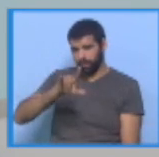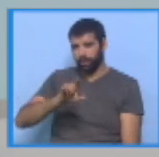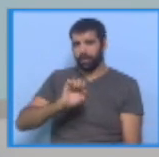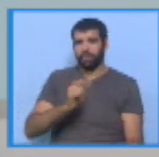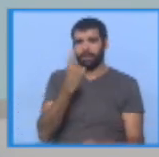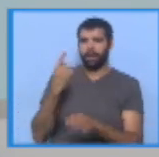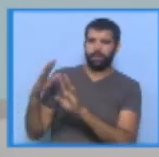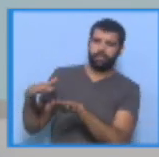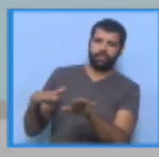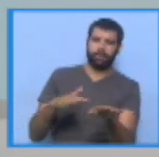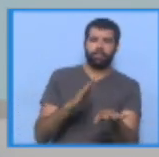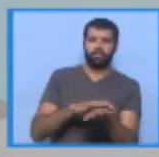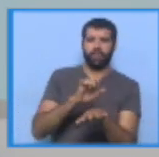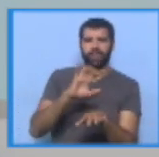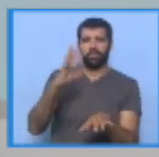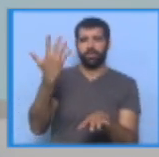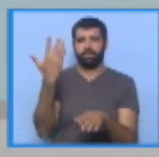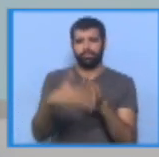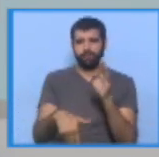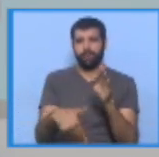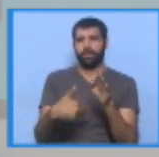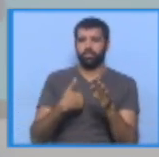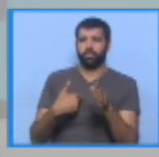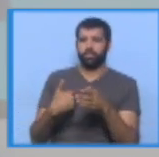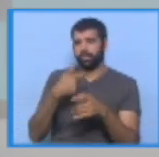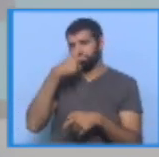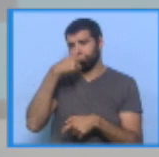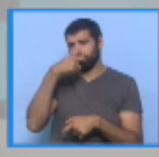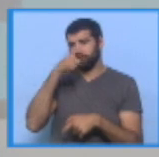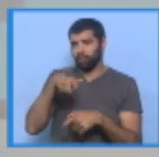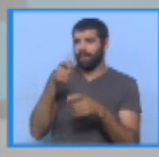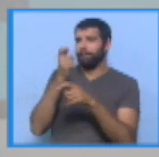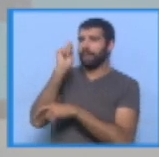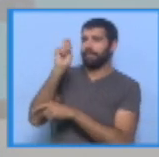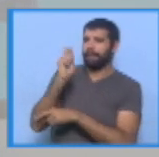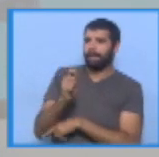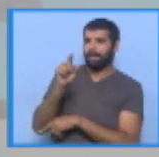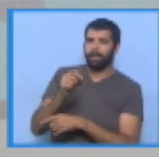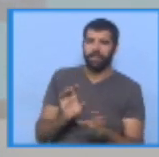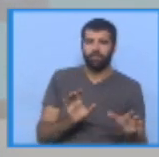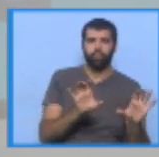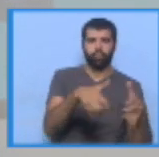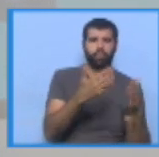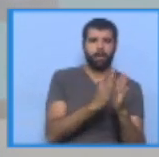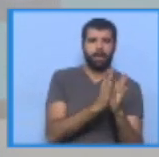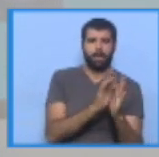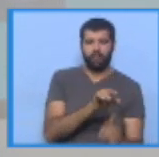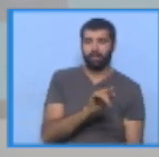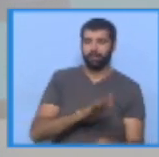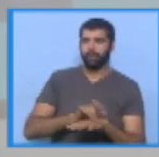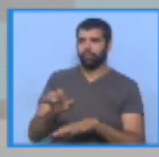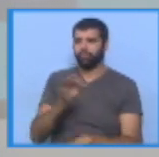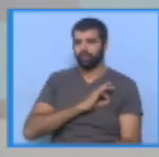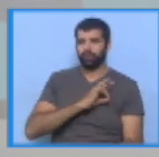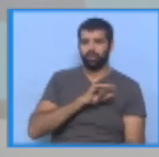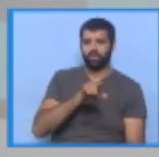primeira procissão por um incidente que houve entre o ornamentador e a própria Irmandade, porque o senhor